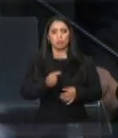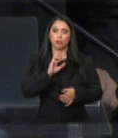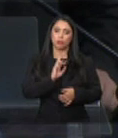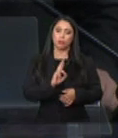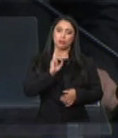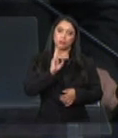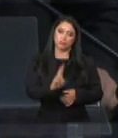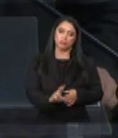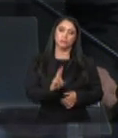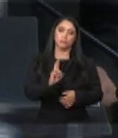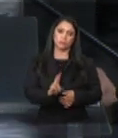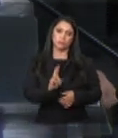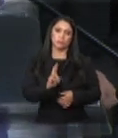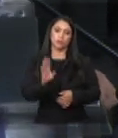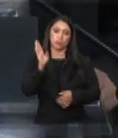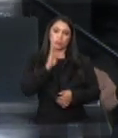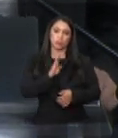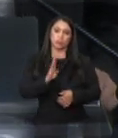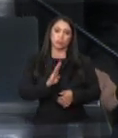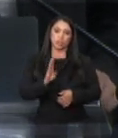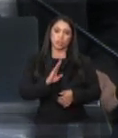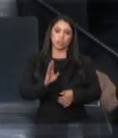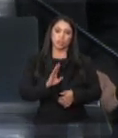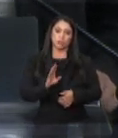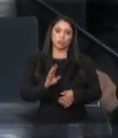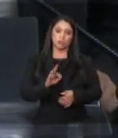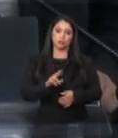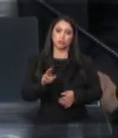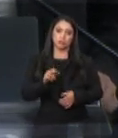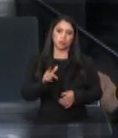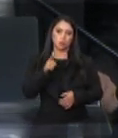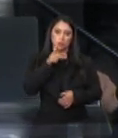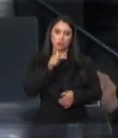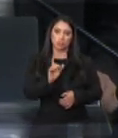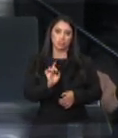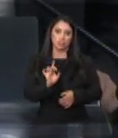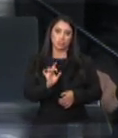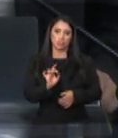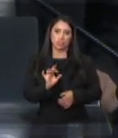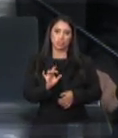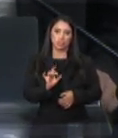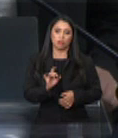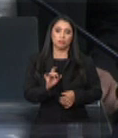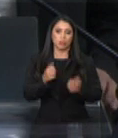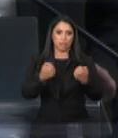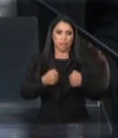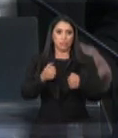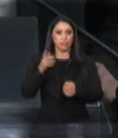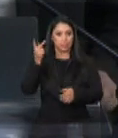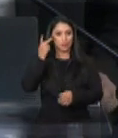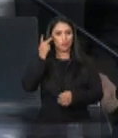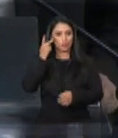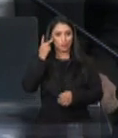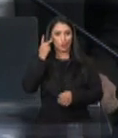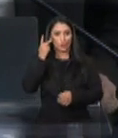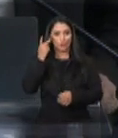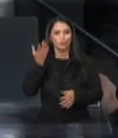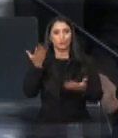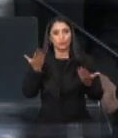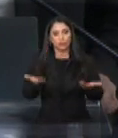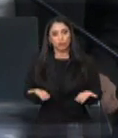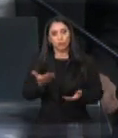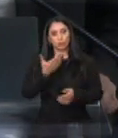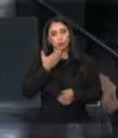Brasil a condição da solução no Brasil não não consegue se dá se não for se não passar por São Paulo os pedidos